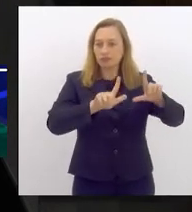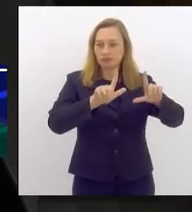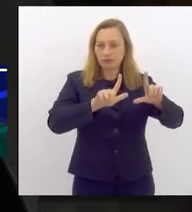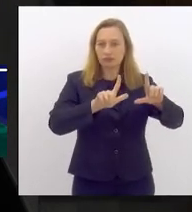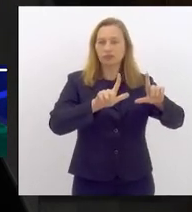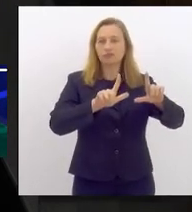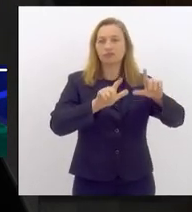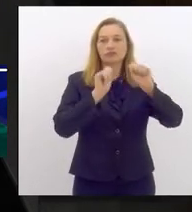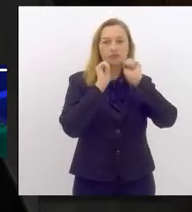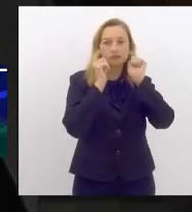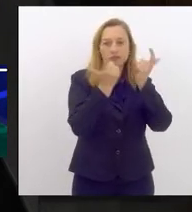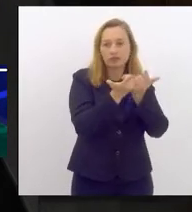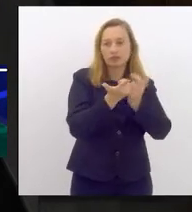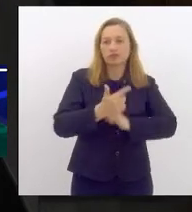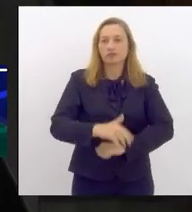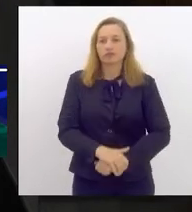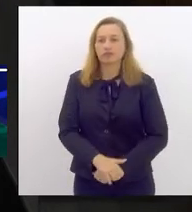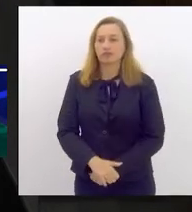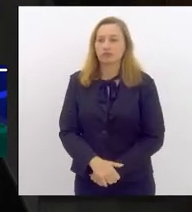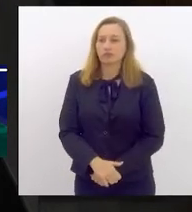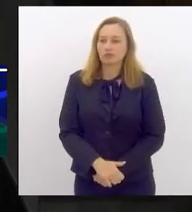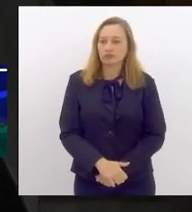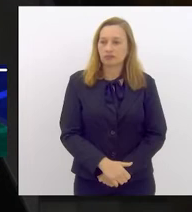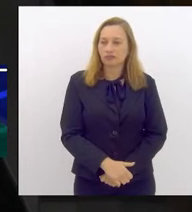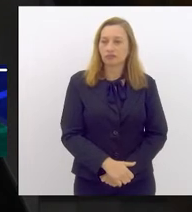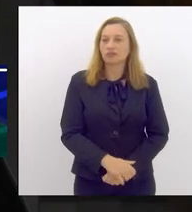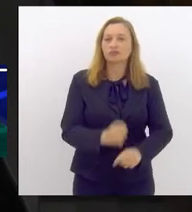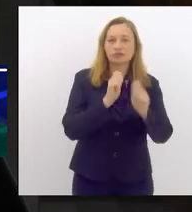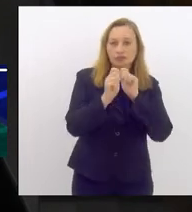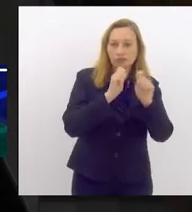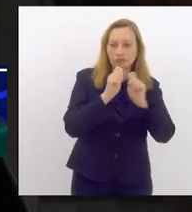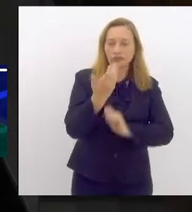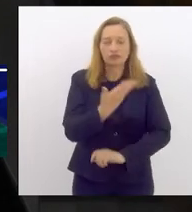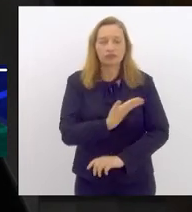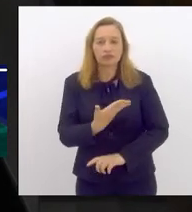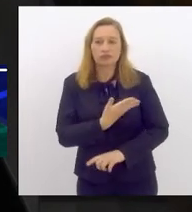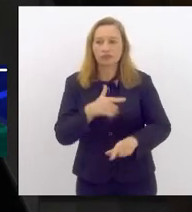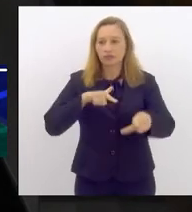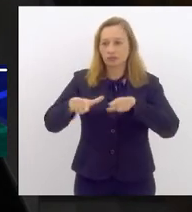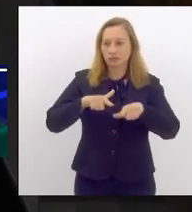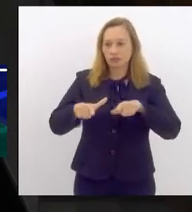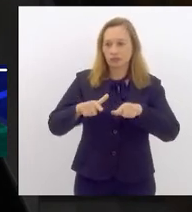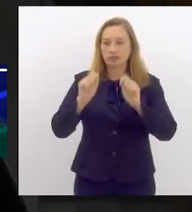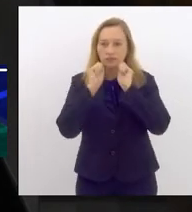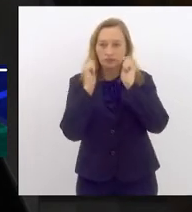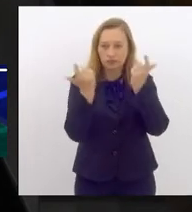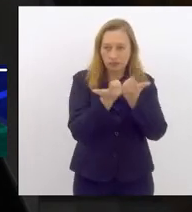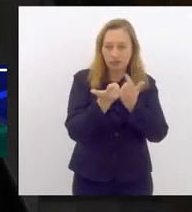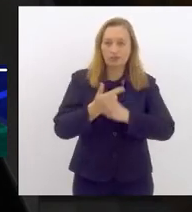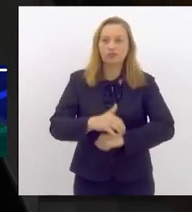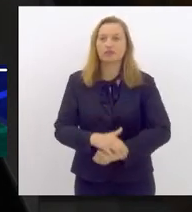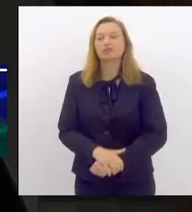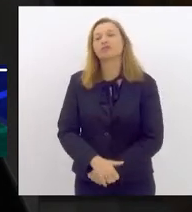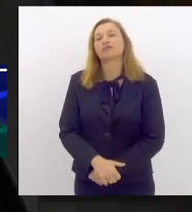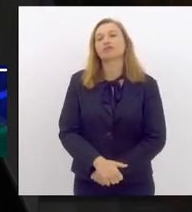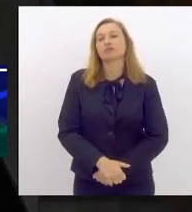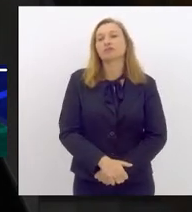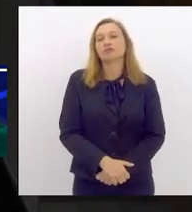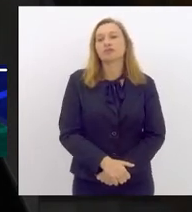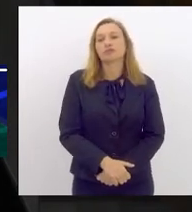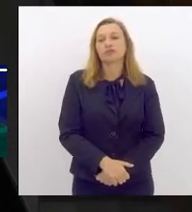nos seguem pelas redes sociais imprensa e colegas de trabalho da alerj e